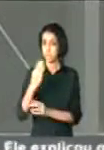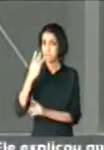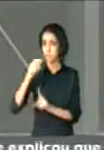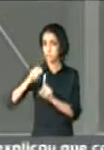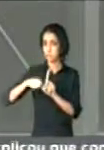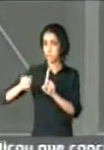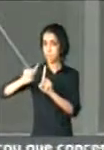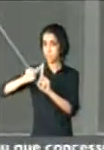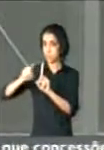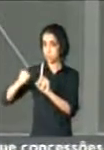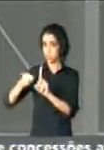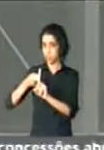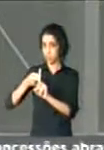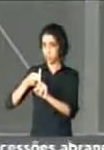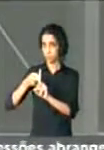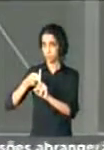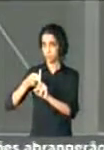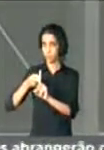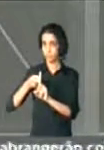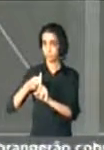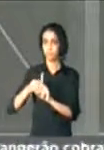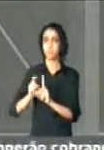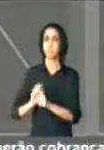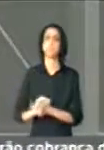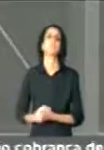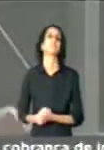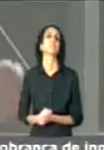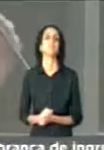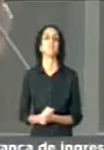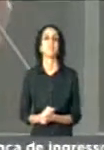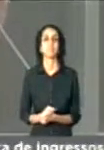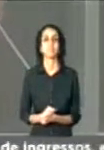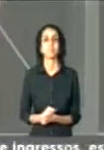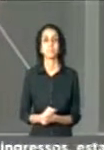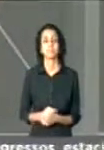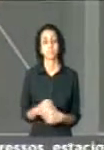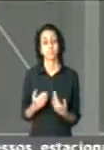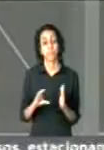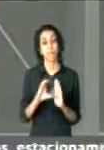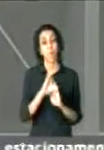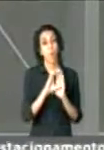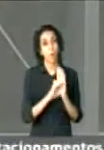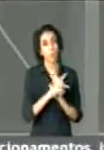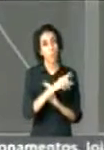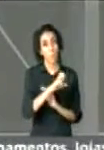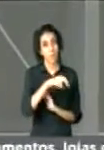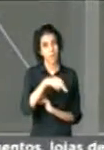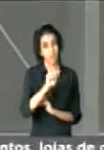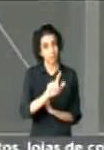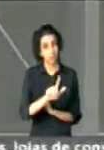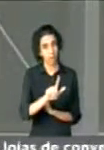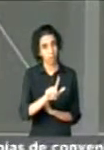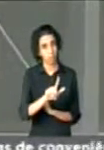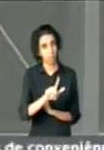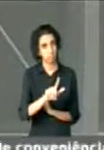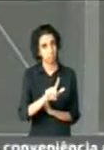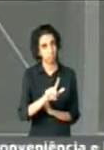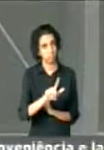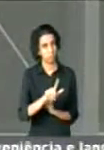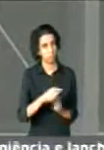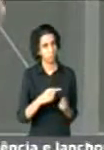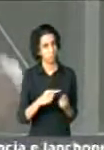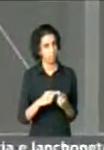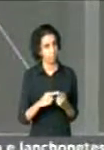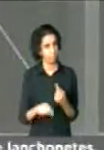os 3 meses de gravidez. O Código Penal não é assim.